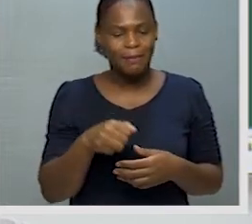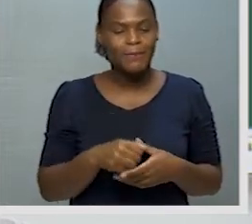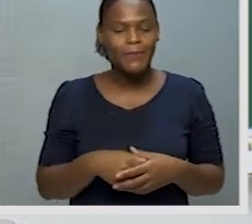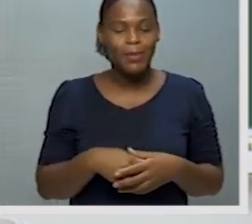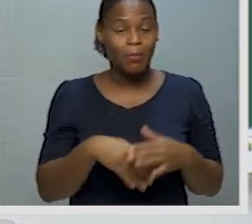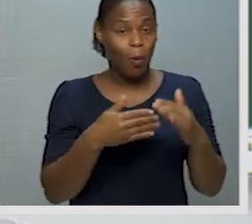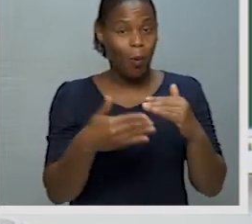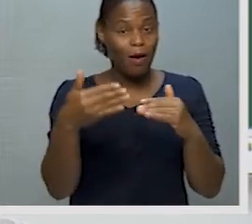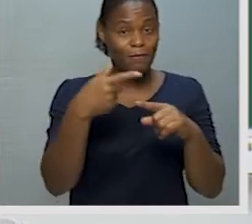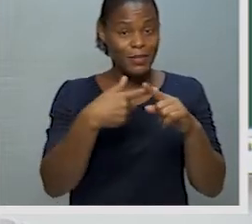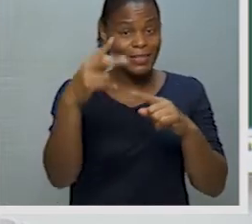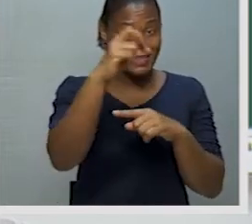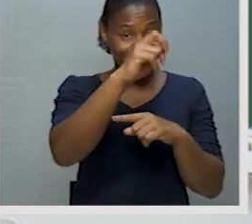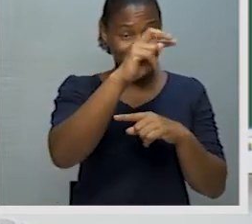Correto.